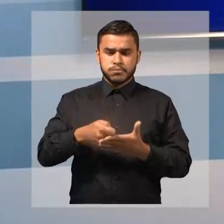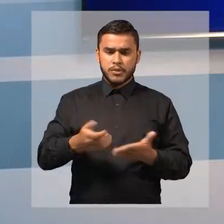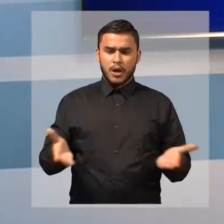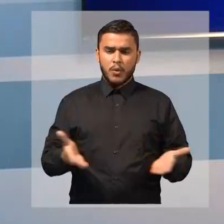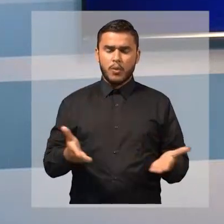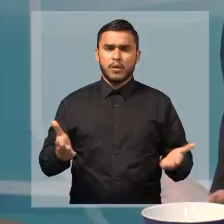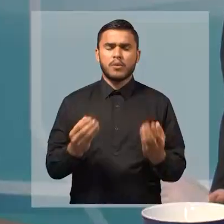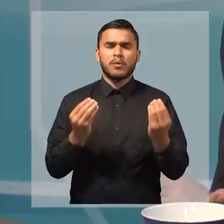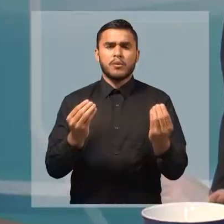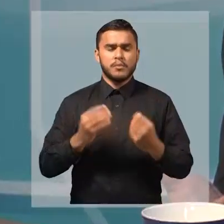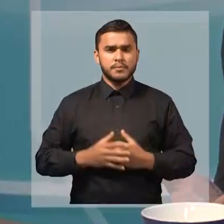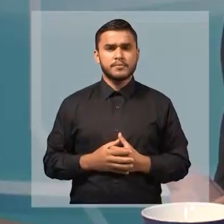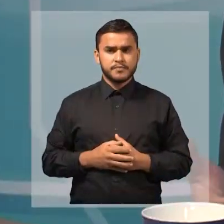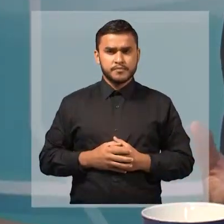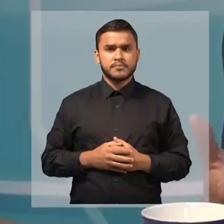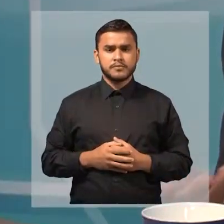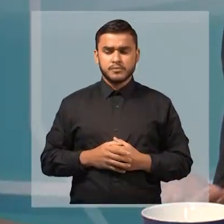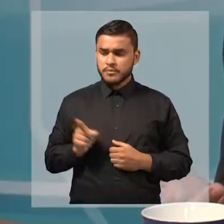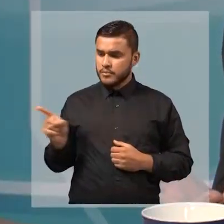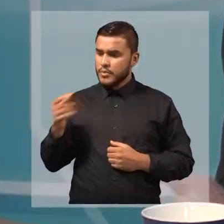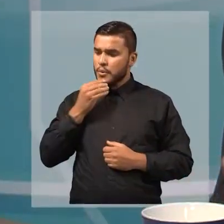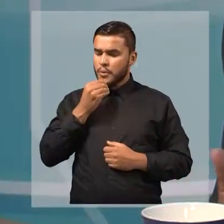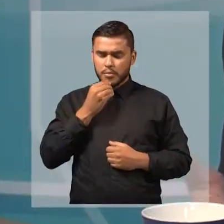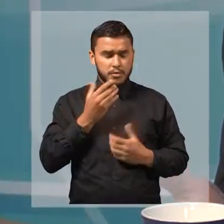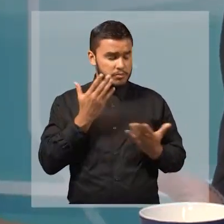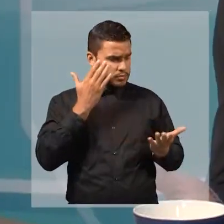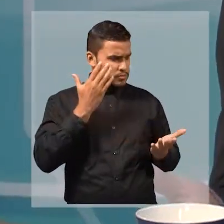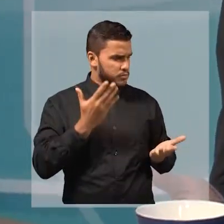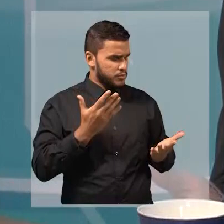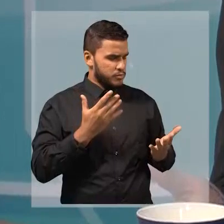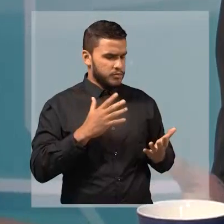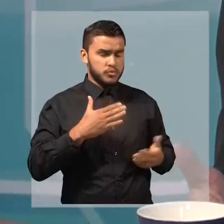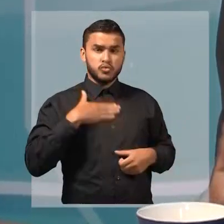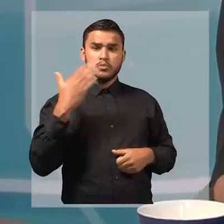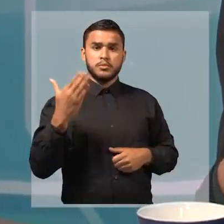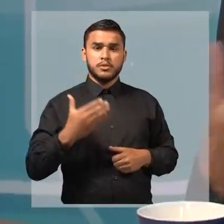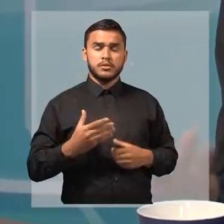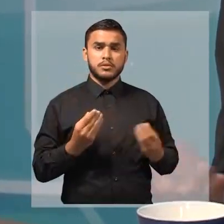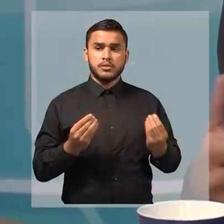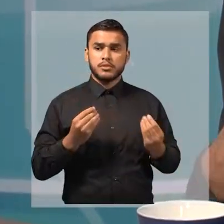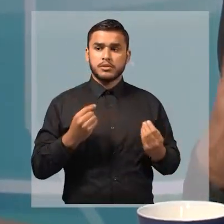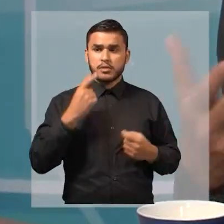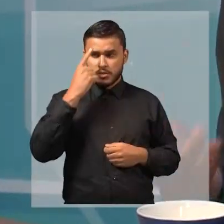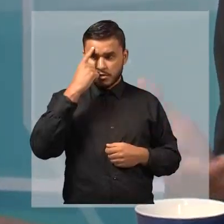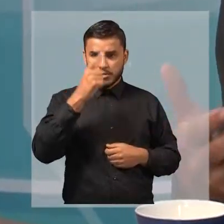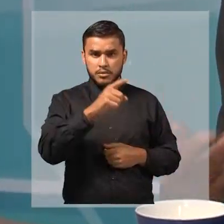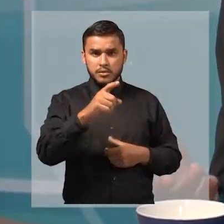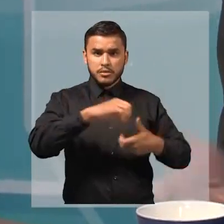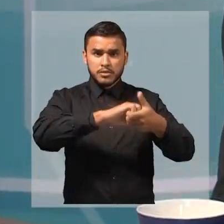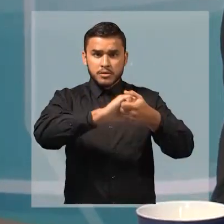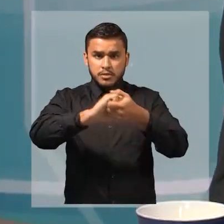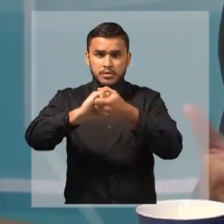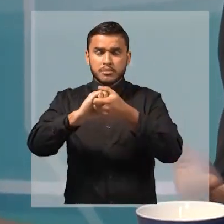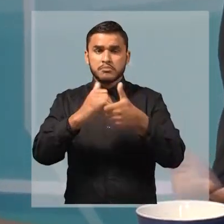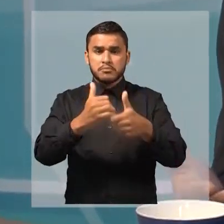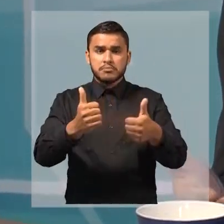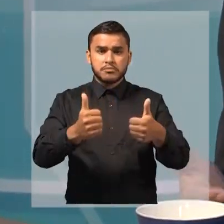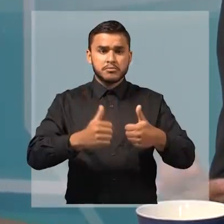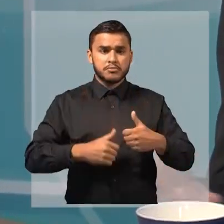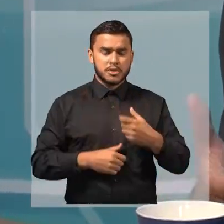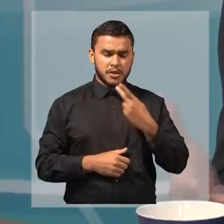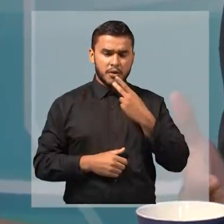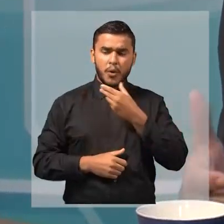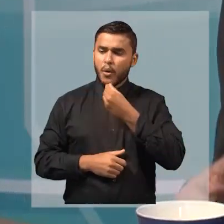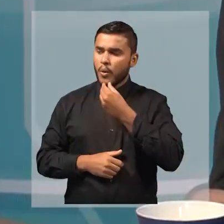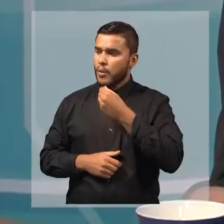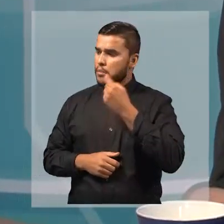deixou até o artista desconcertado, porque ele não esperava aquilo, né? O artista fez a saudação, doutoras e tal, aí ele saiu com aquela, e o